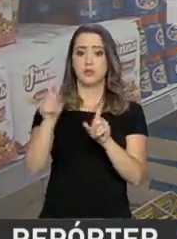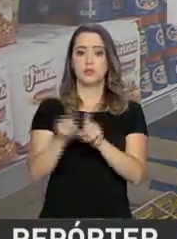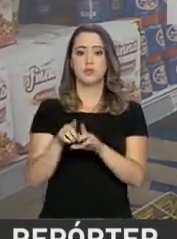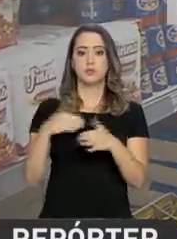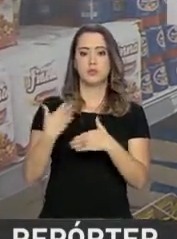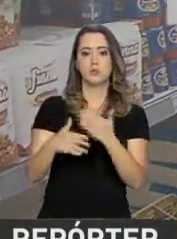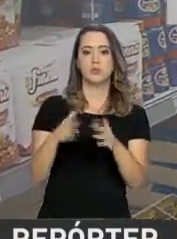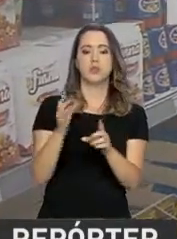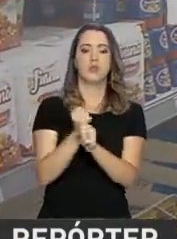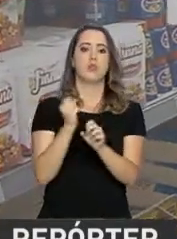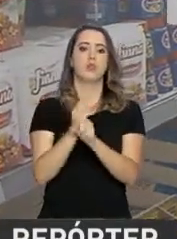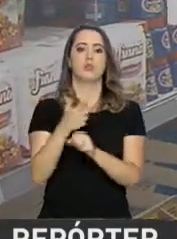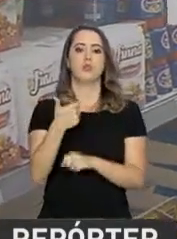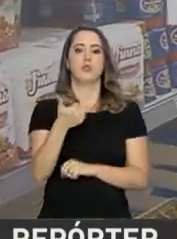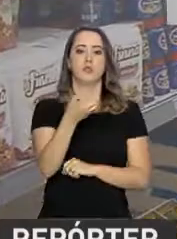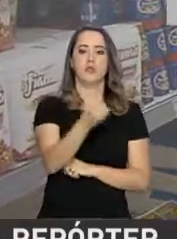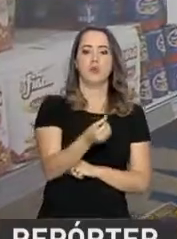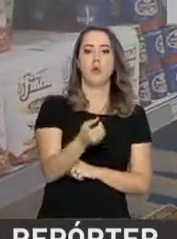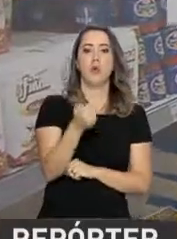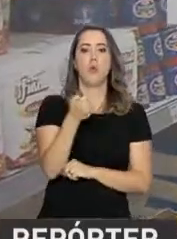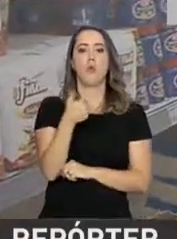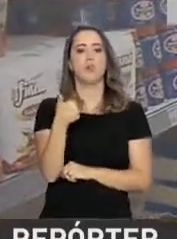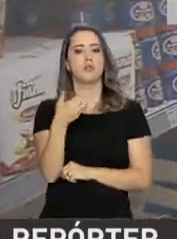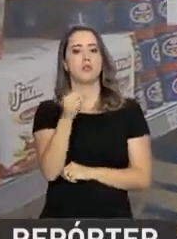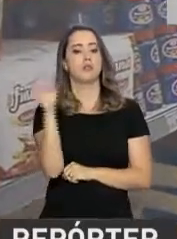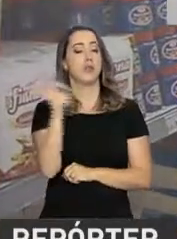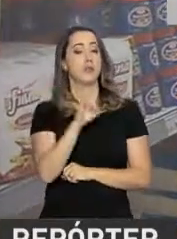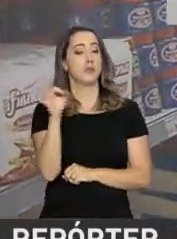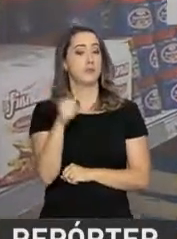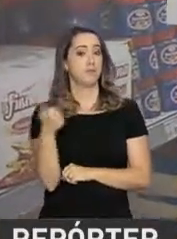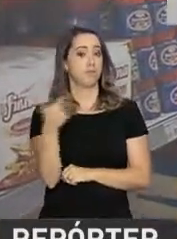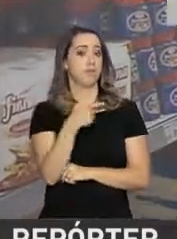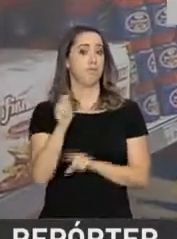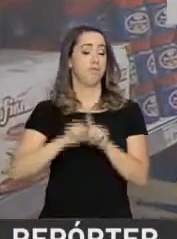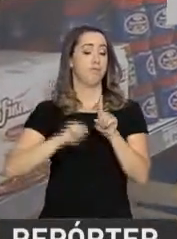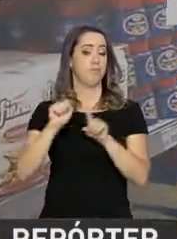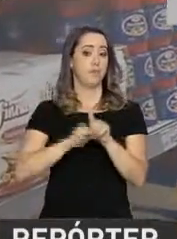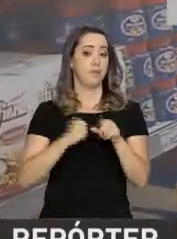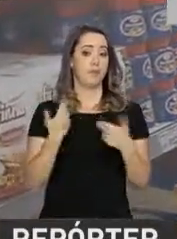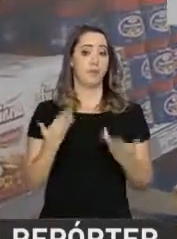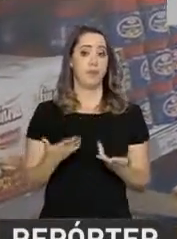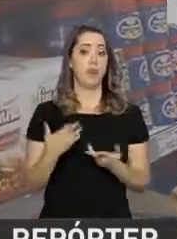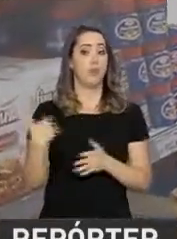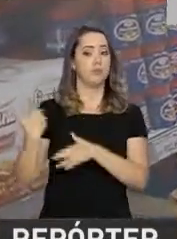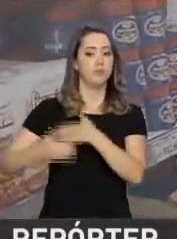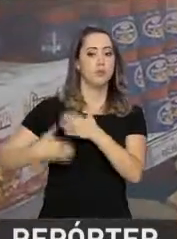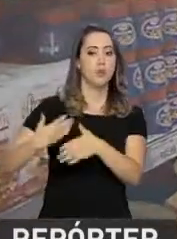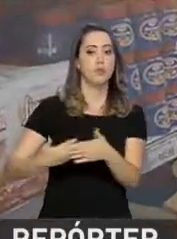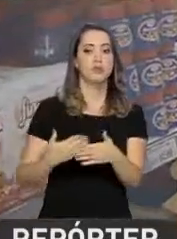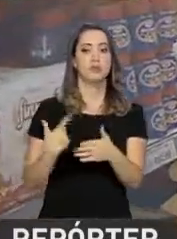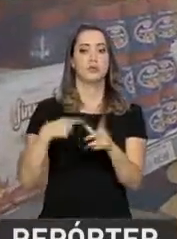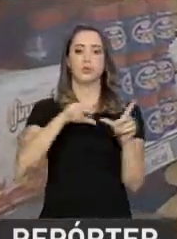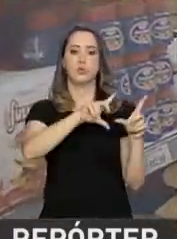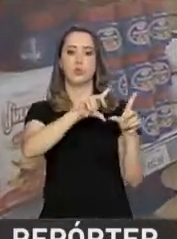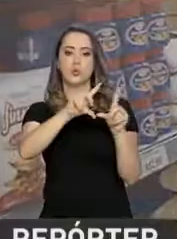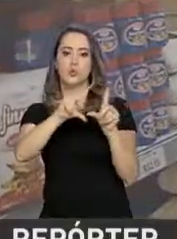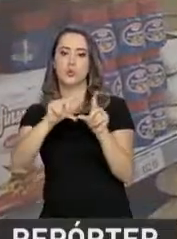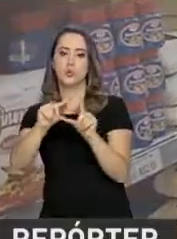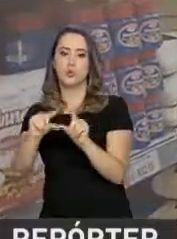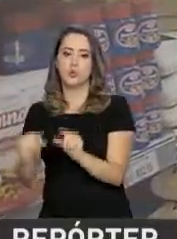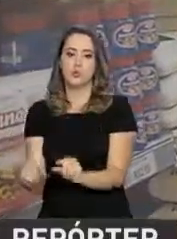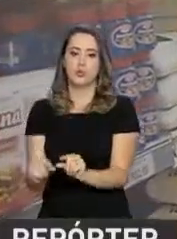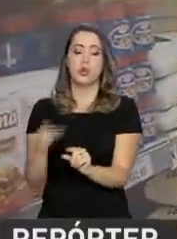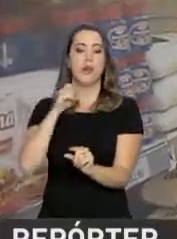em abril de 2016 quase 10% em 12 meses de lá pra cá veio em queda em abril